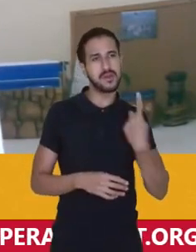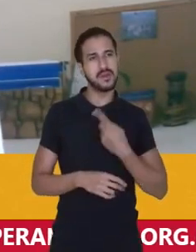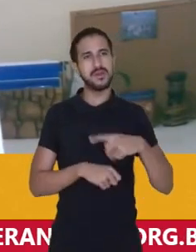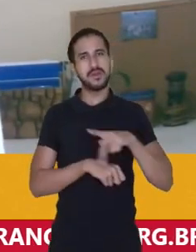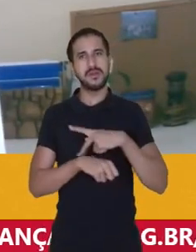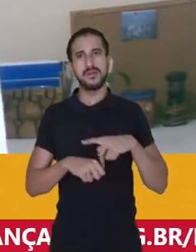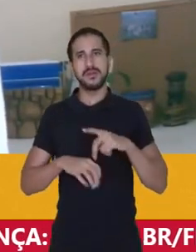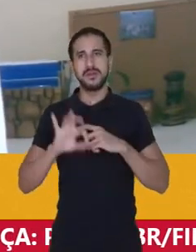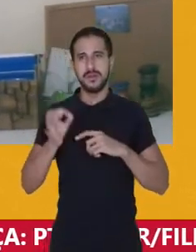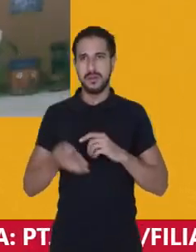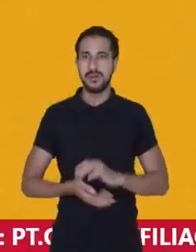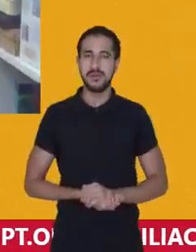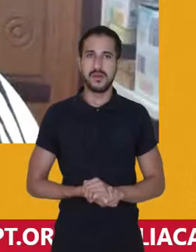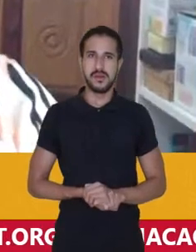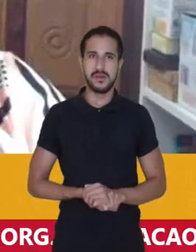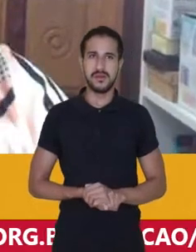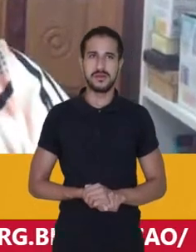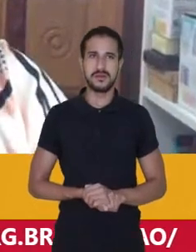país.